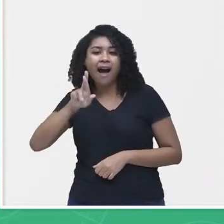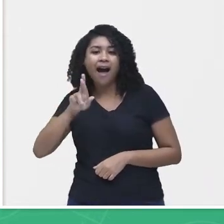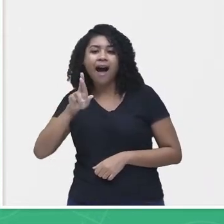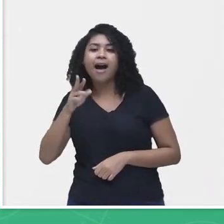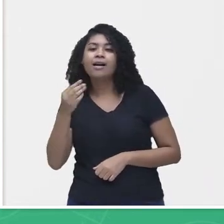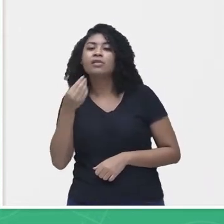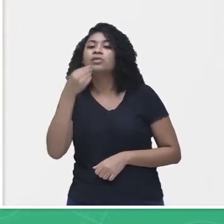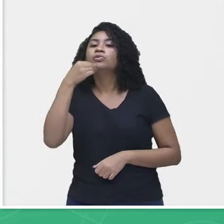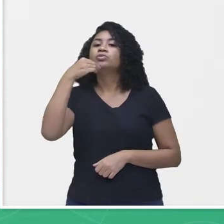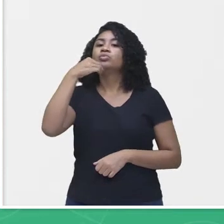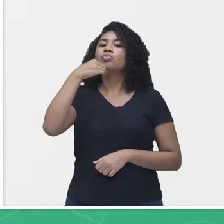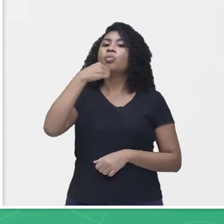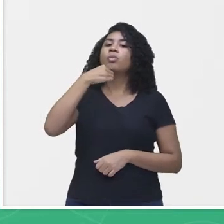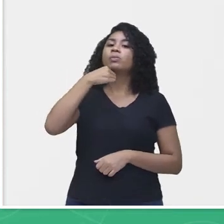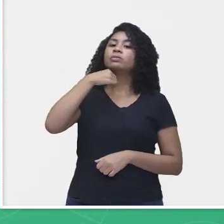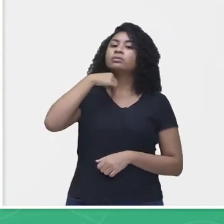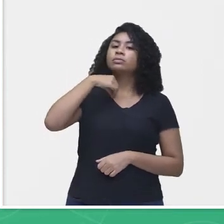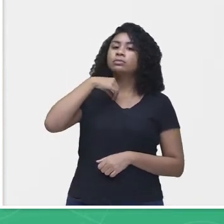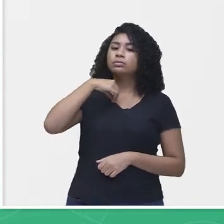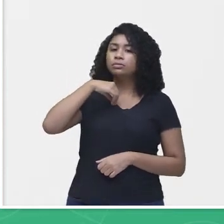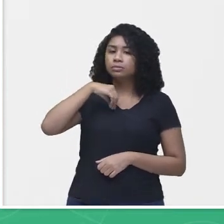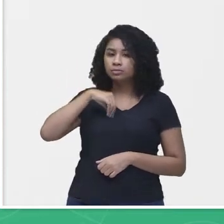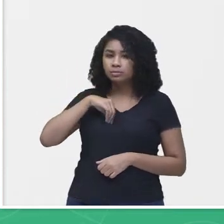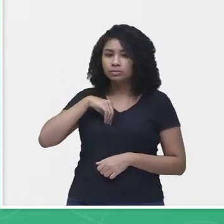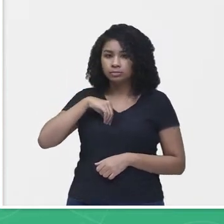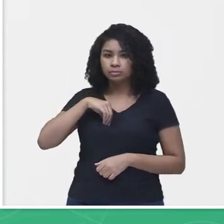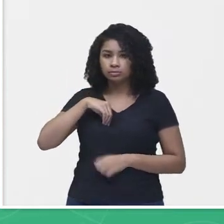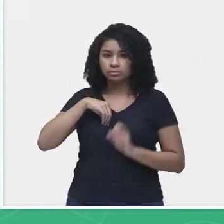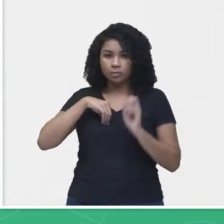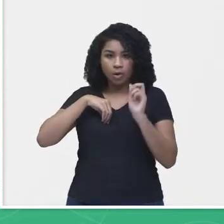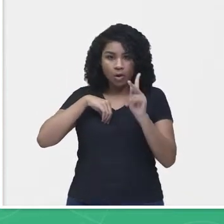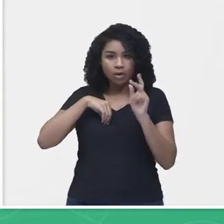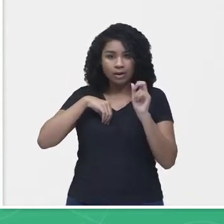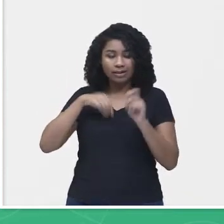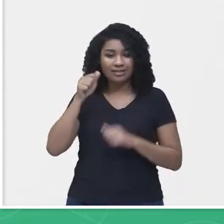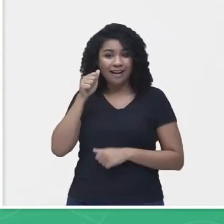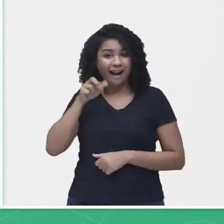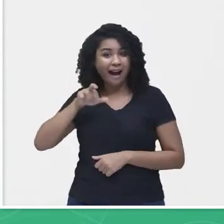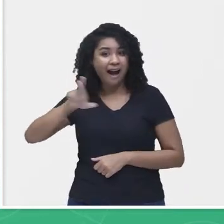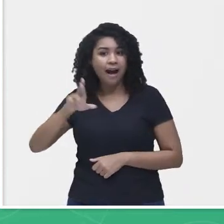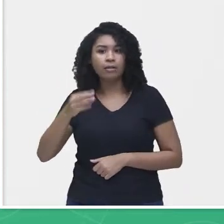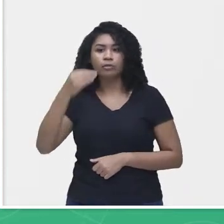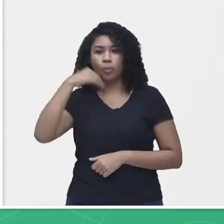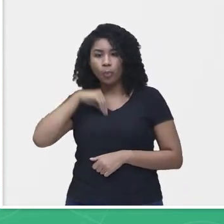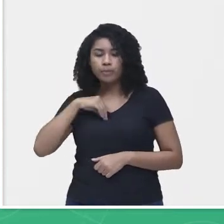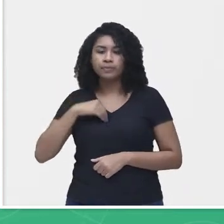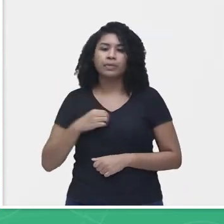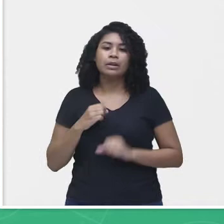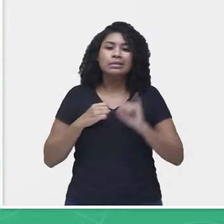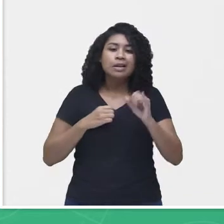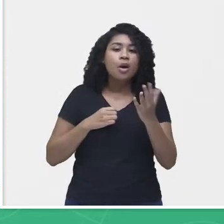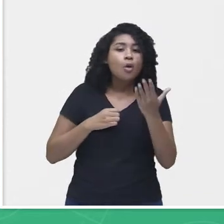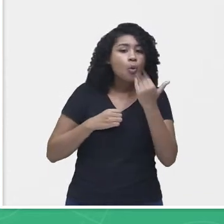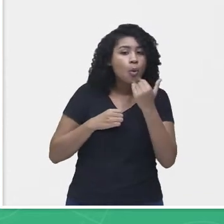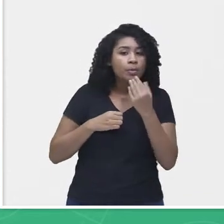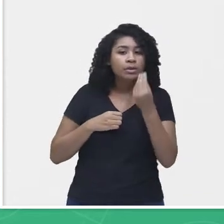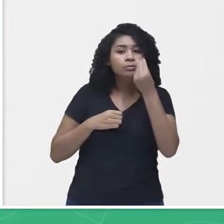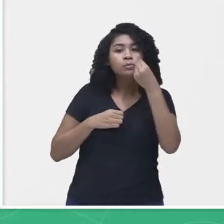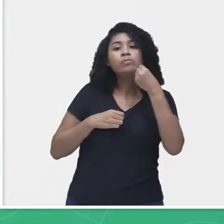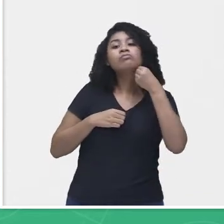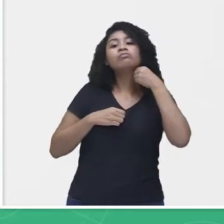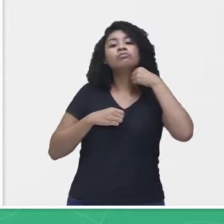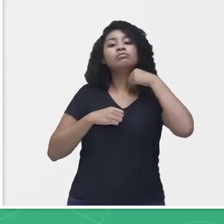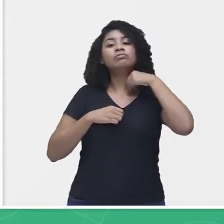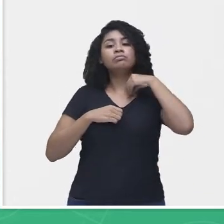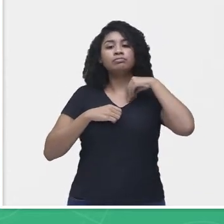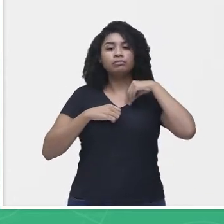segue para o sistema respiratório. No momento que está passando comida, vai da faringe para o esôfago e segue o